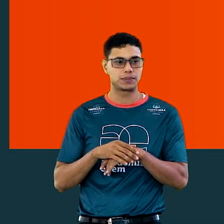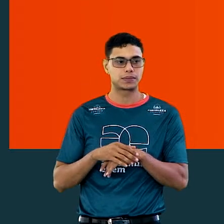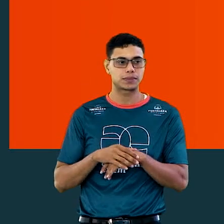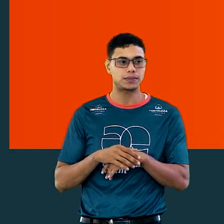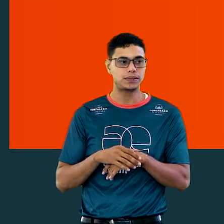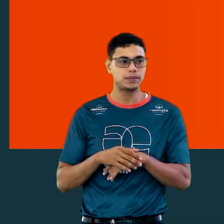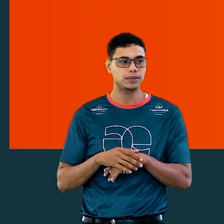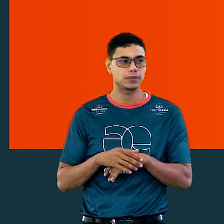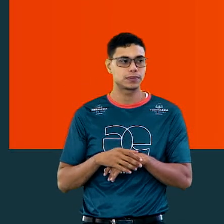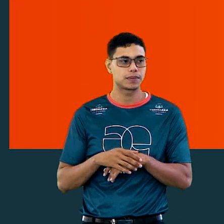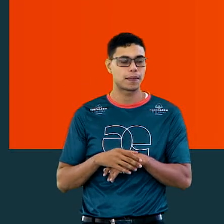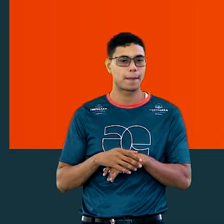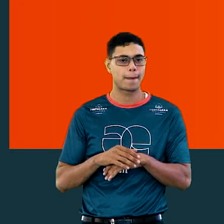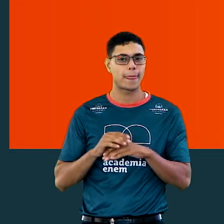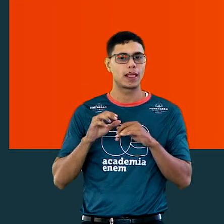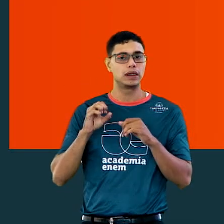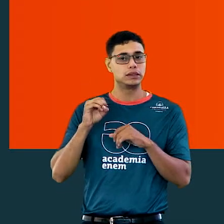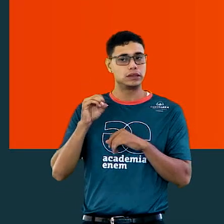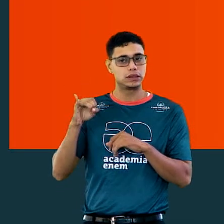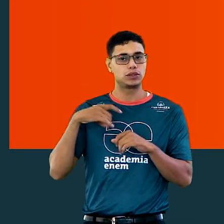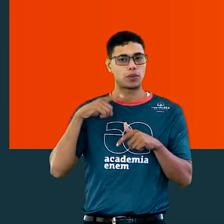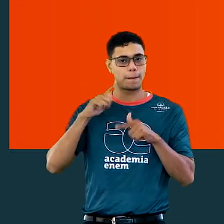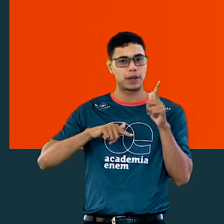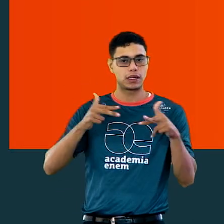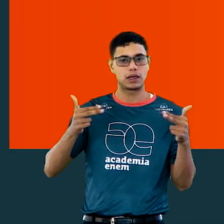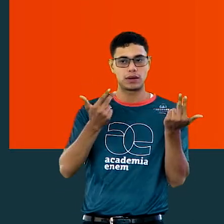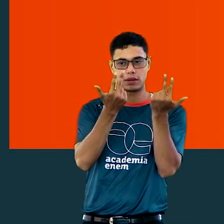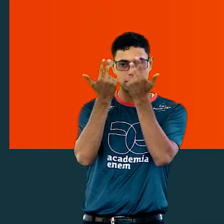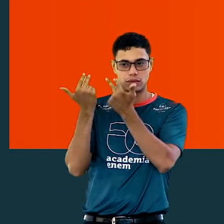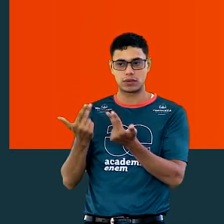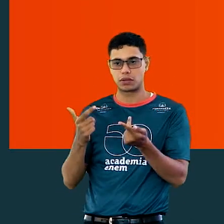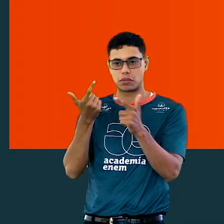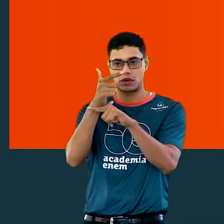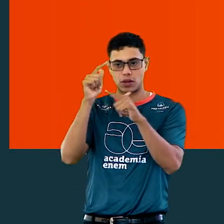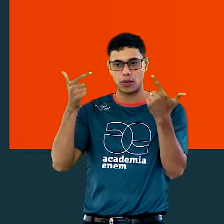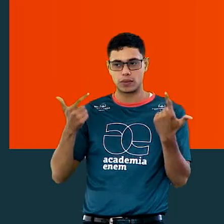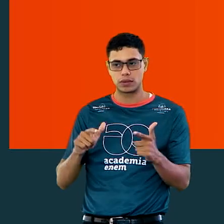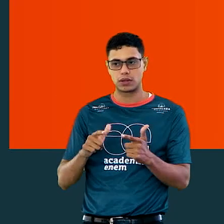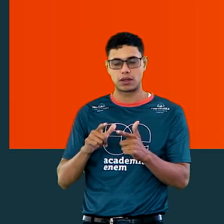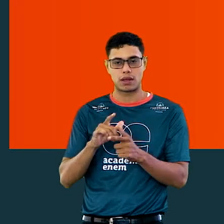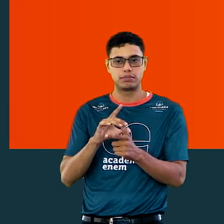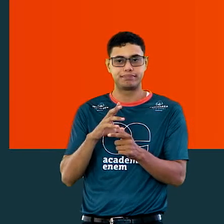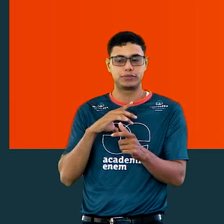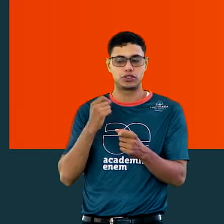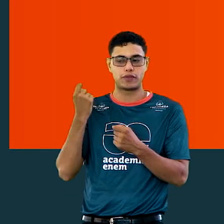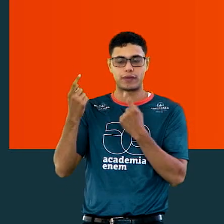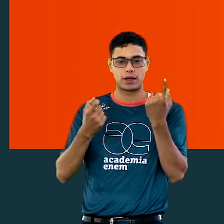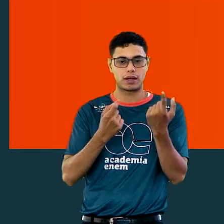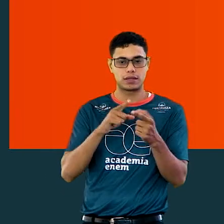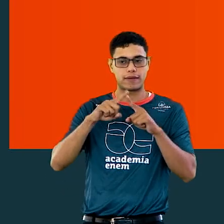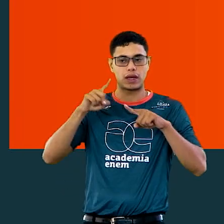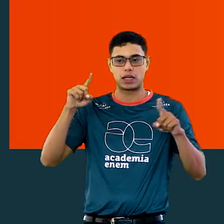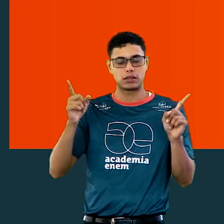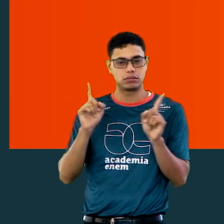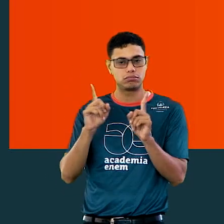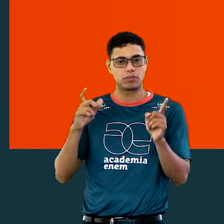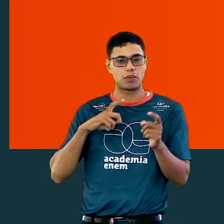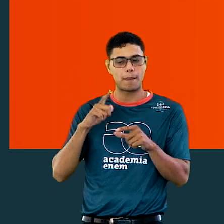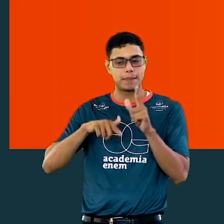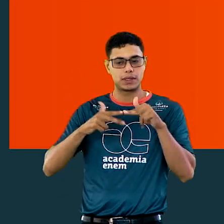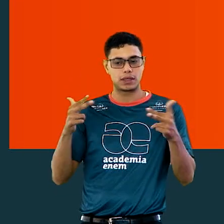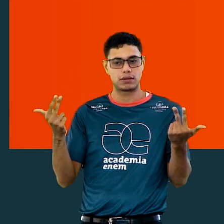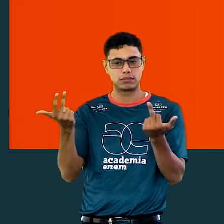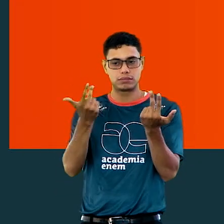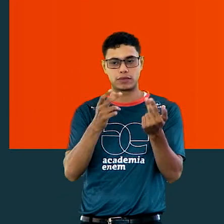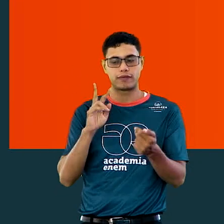feitos de material. E se todos são feitos de material, não é o Rho que vai fazer diferença, é, pessoal? Não. Quem